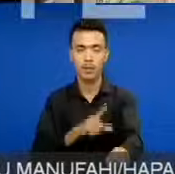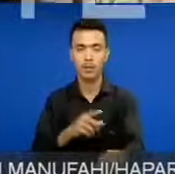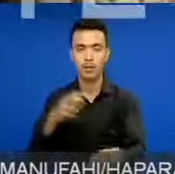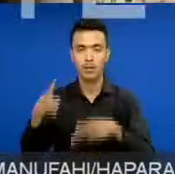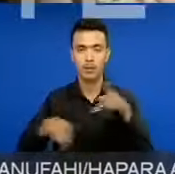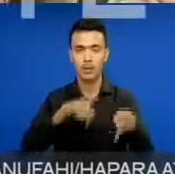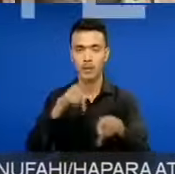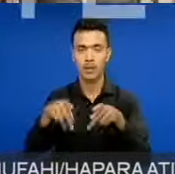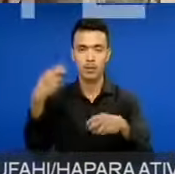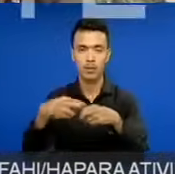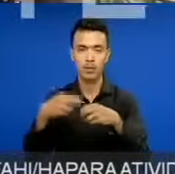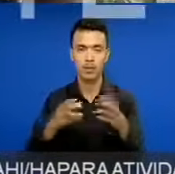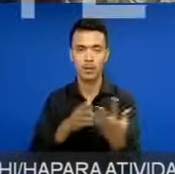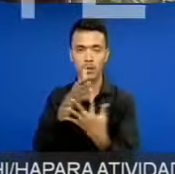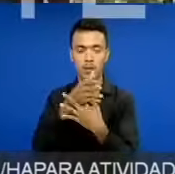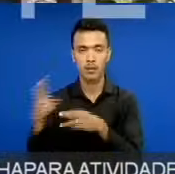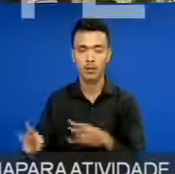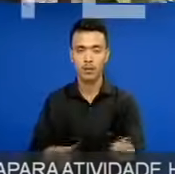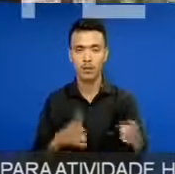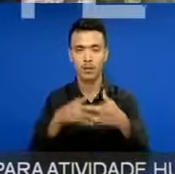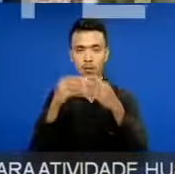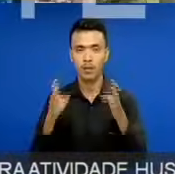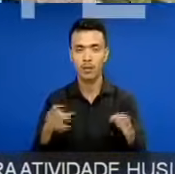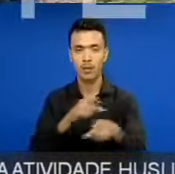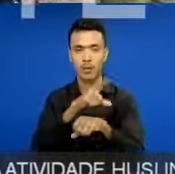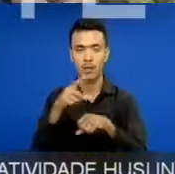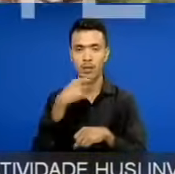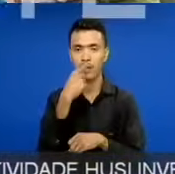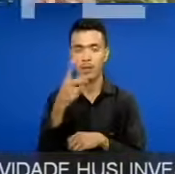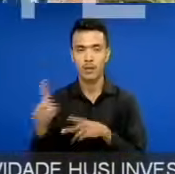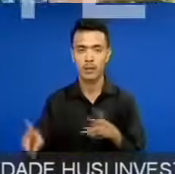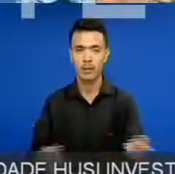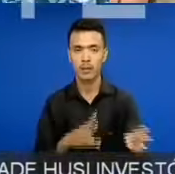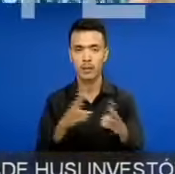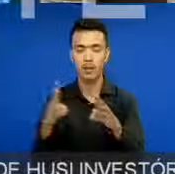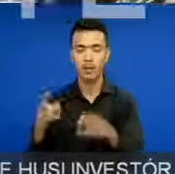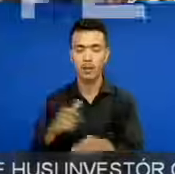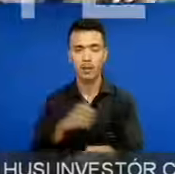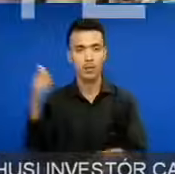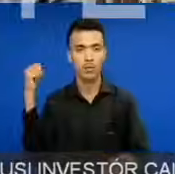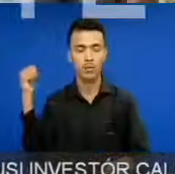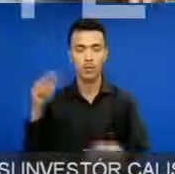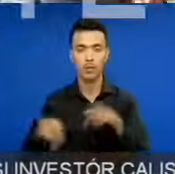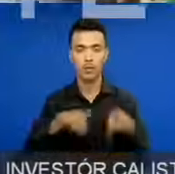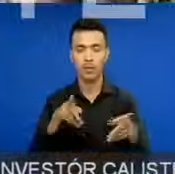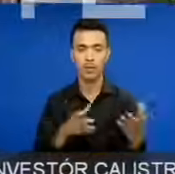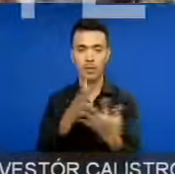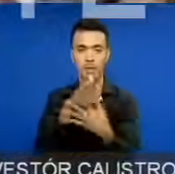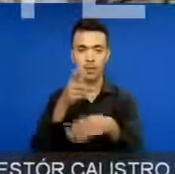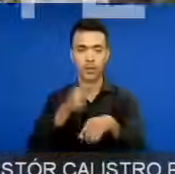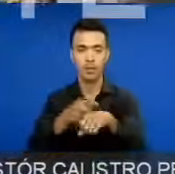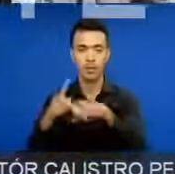estrada. Autoridade local Suku Kuluhun considera, estrada né, dalang antigo, nebe comunidade ser acesso durante